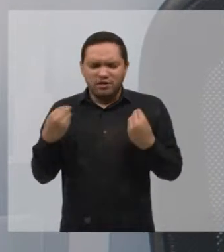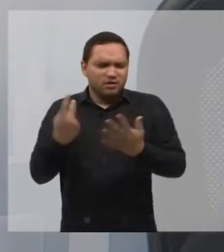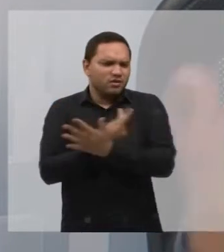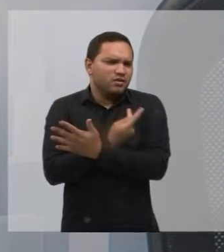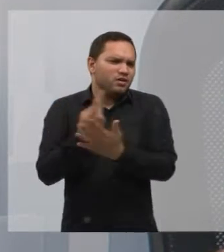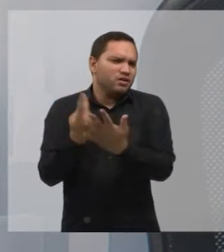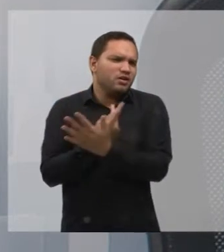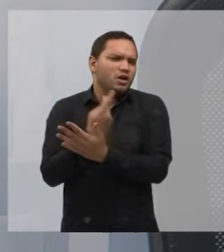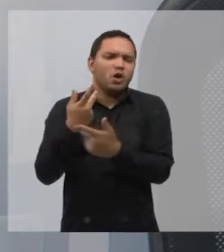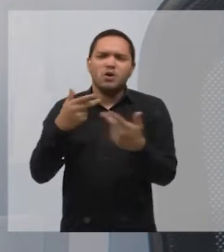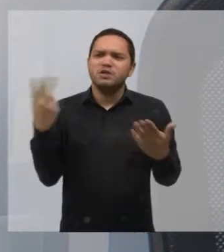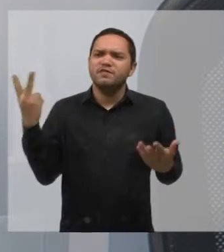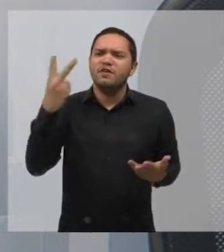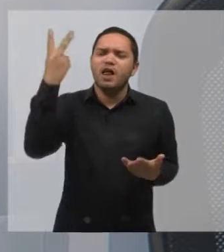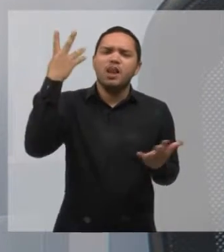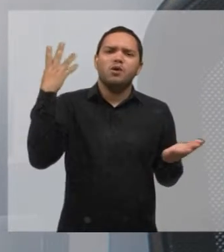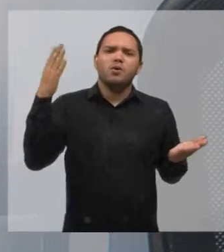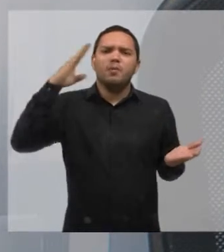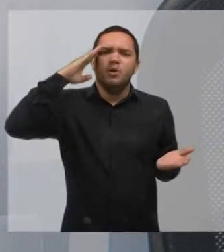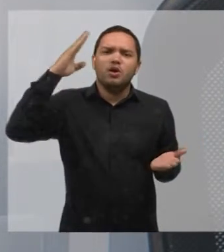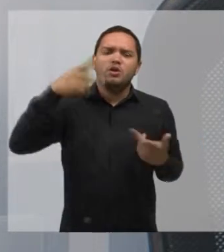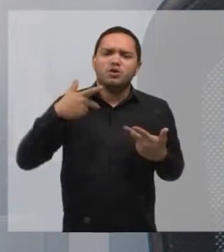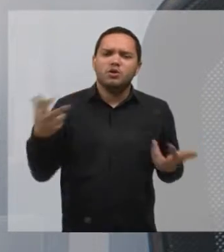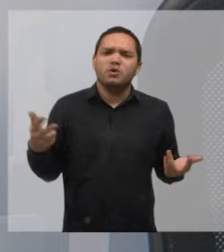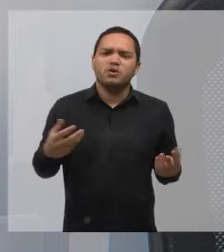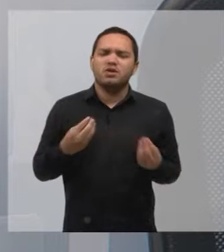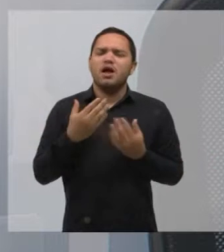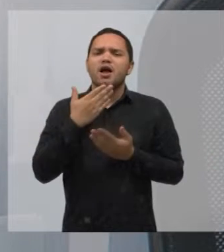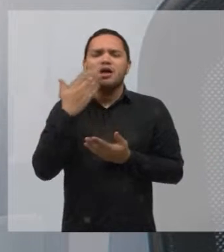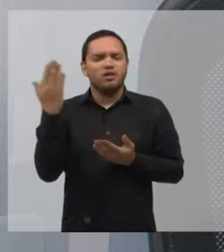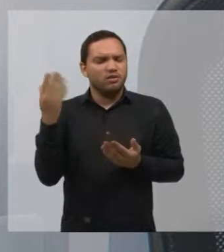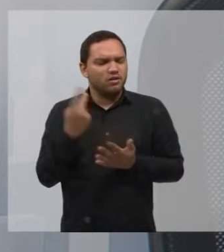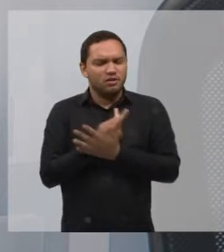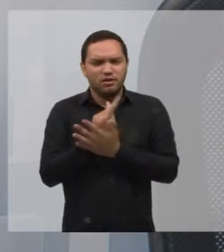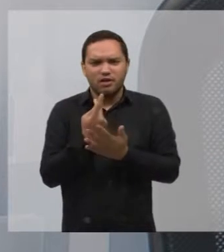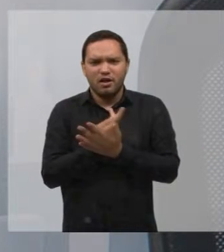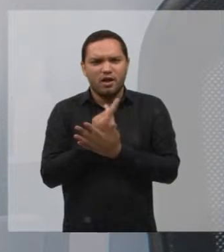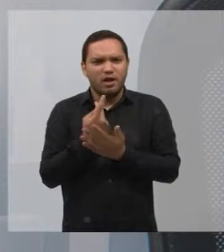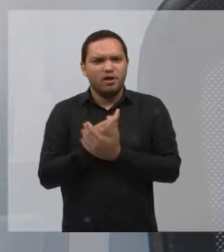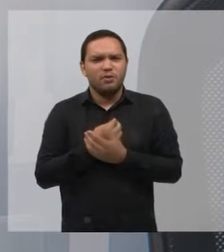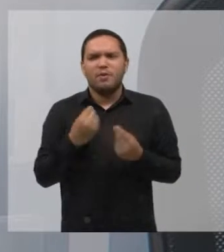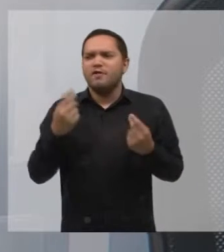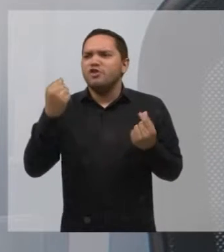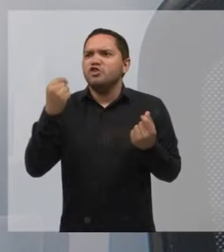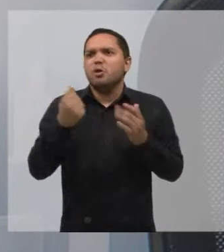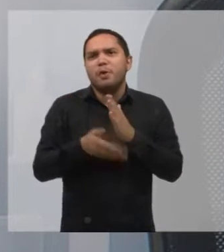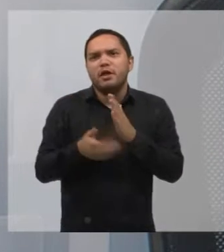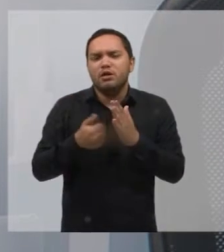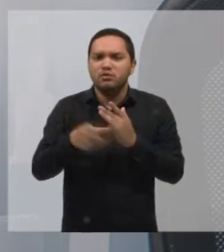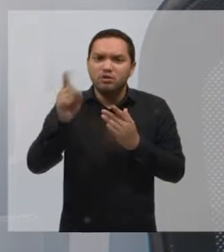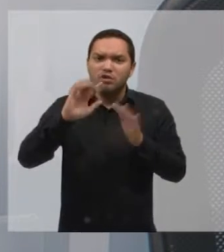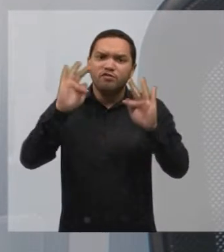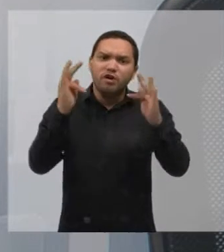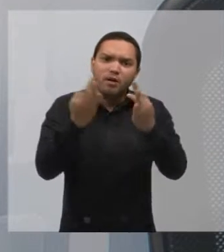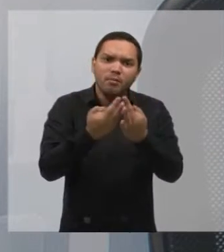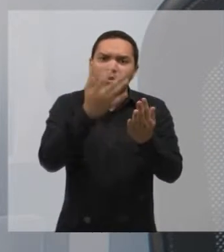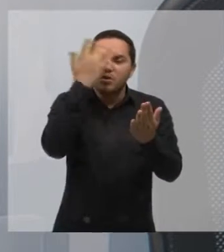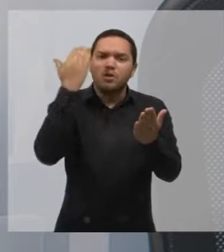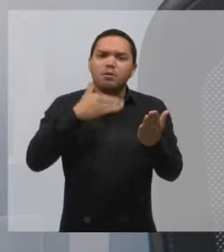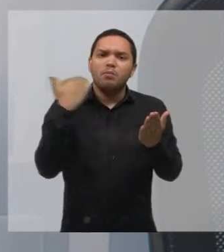de prioridade. A gente vive um processo onde cada vez mais, principalmente os órgãos de